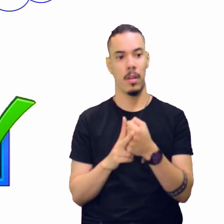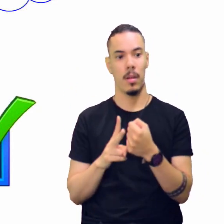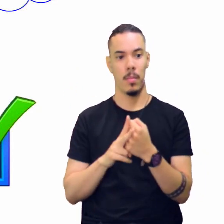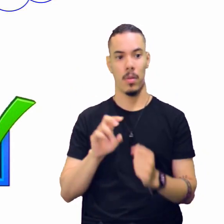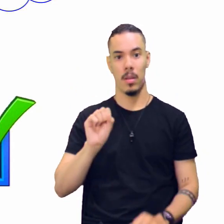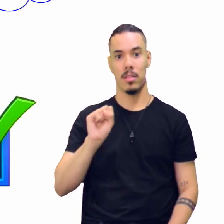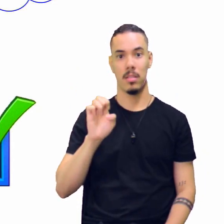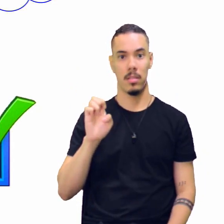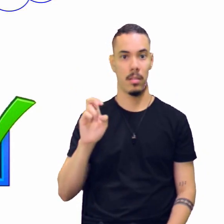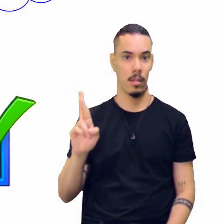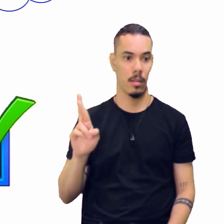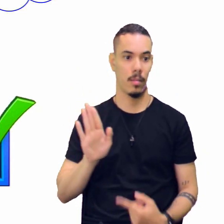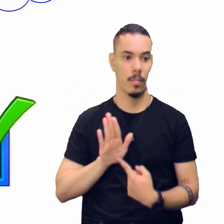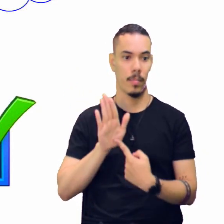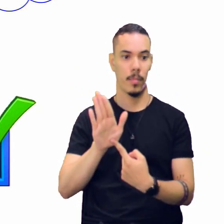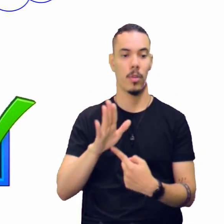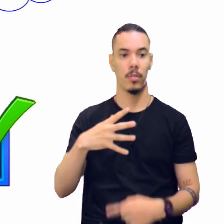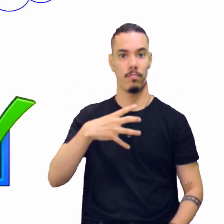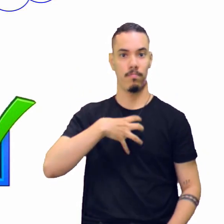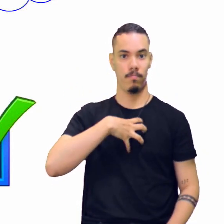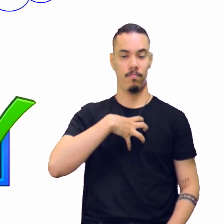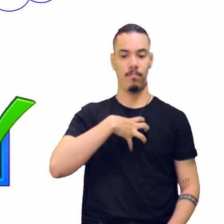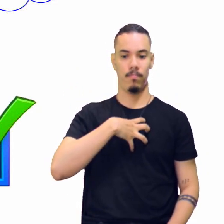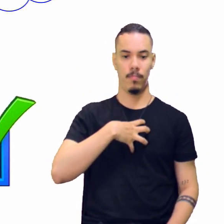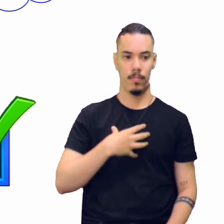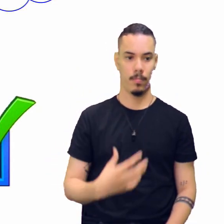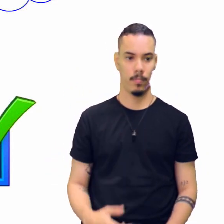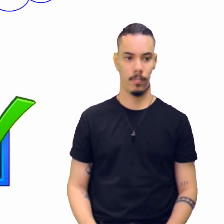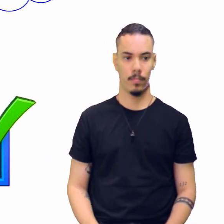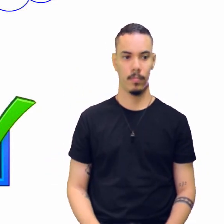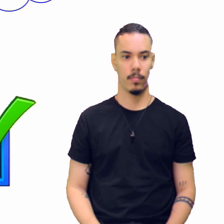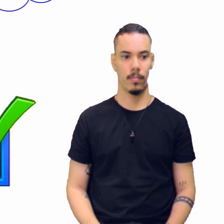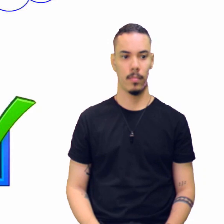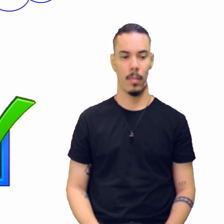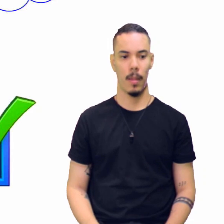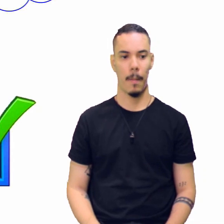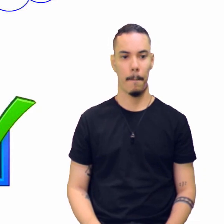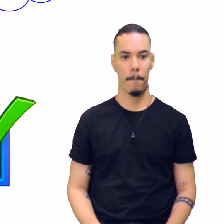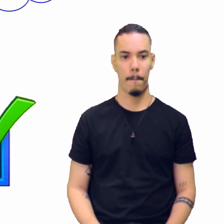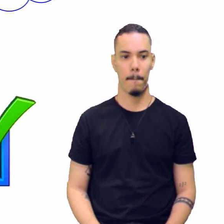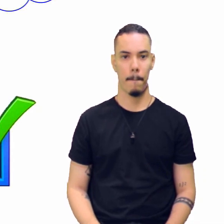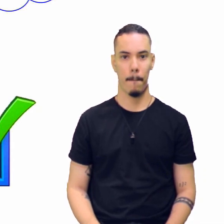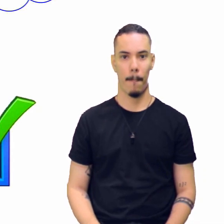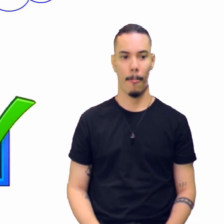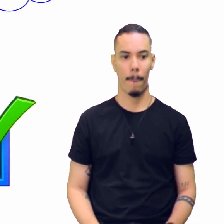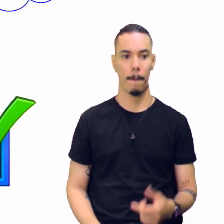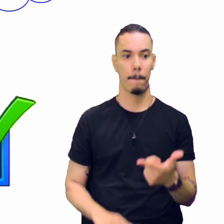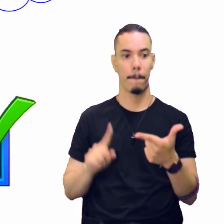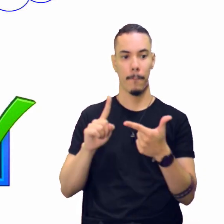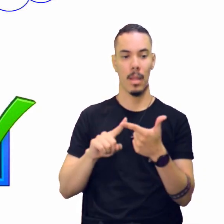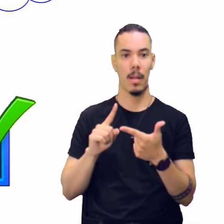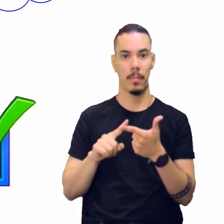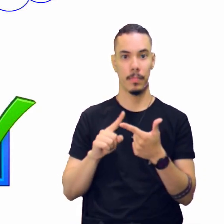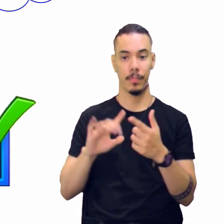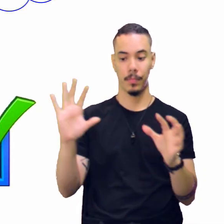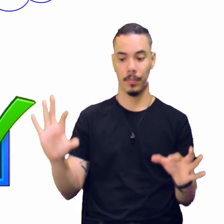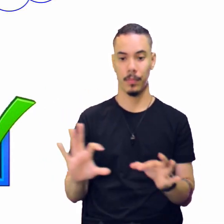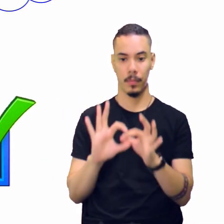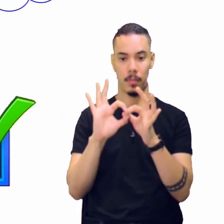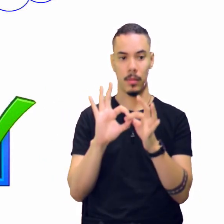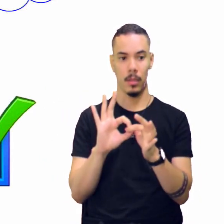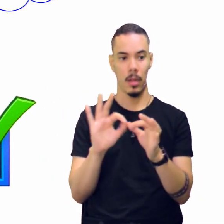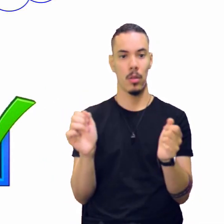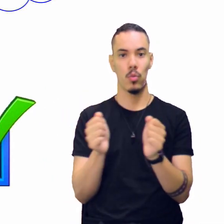ser. Indica o quê? O estado. Estado de quem? Do sujeito. Beleza? Liga aqui